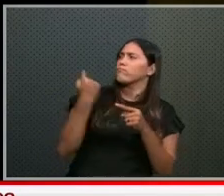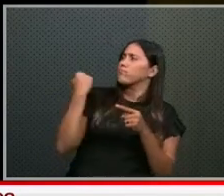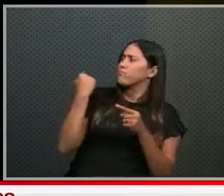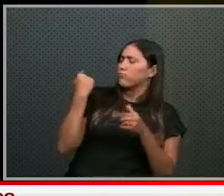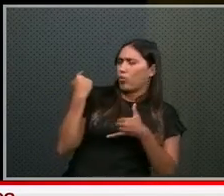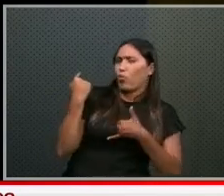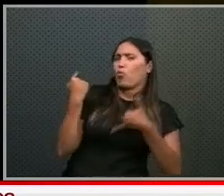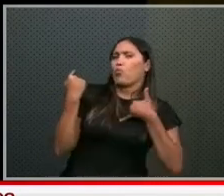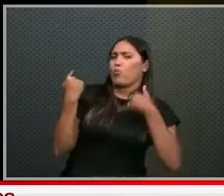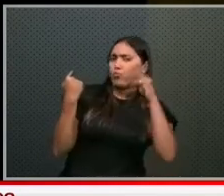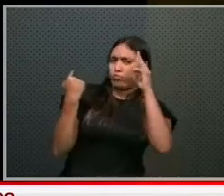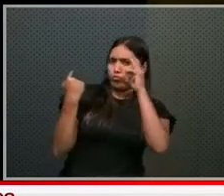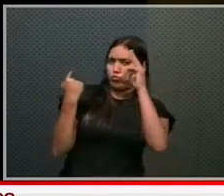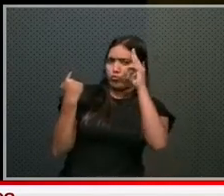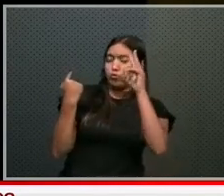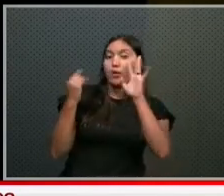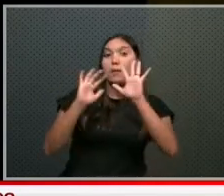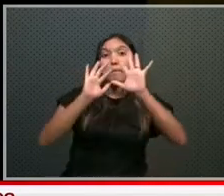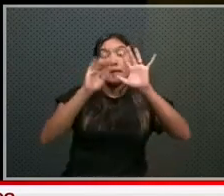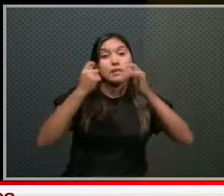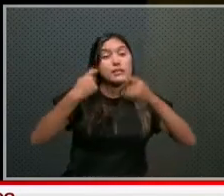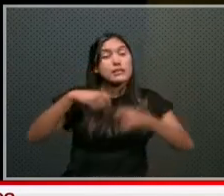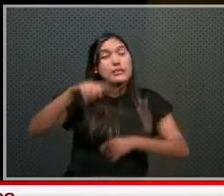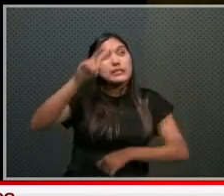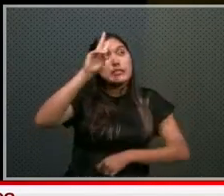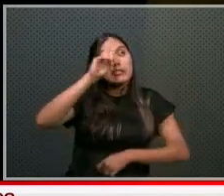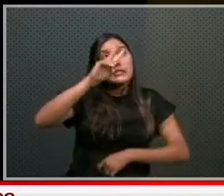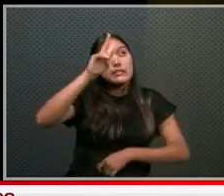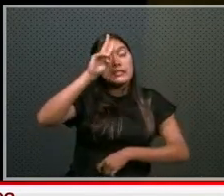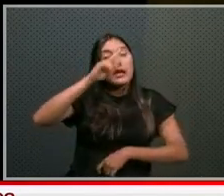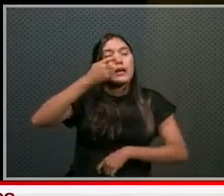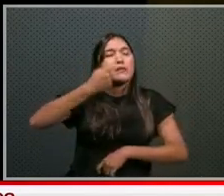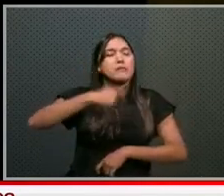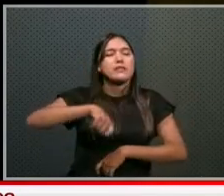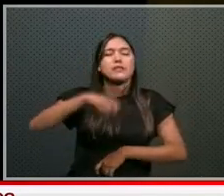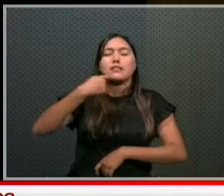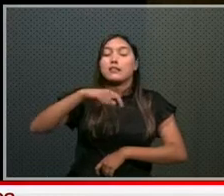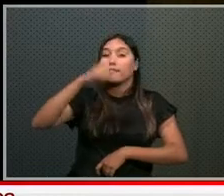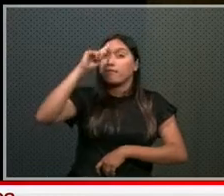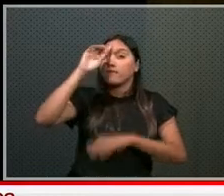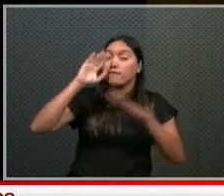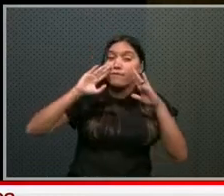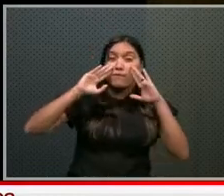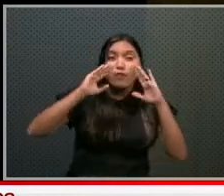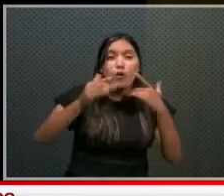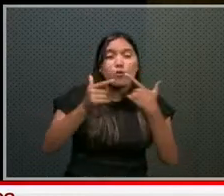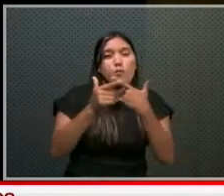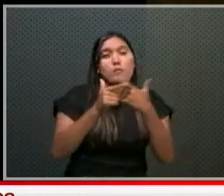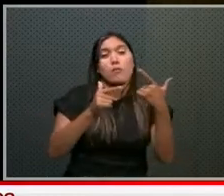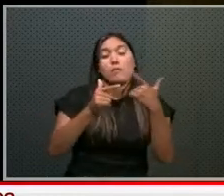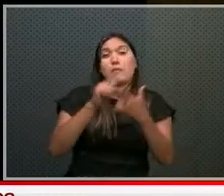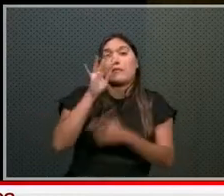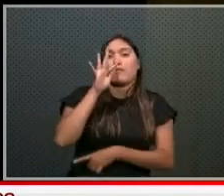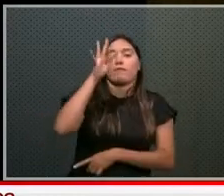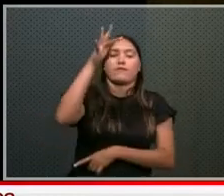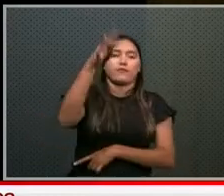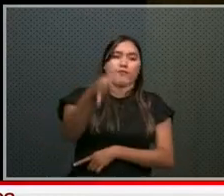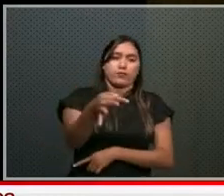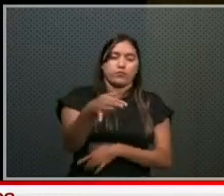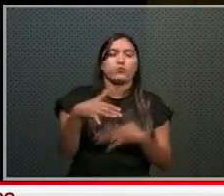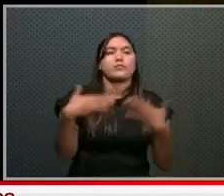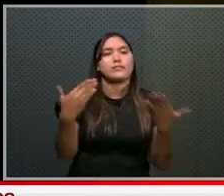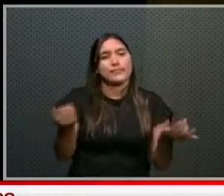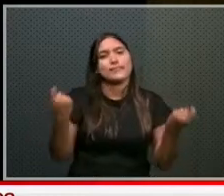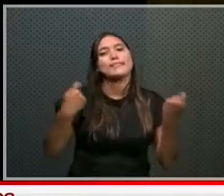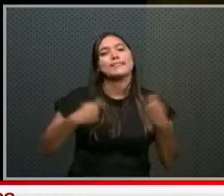senhores que nós não podemos perder de vista muito menos e foco os problemas que virão e nós